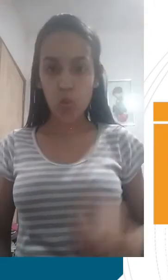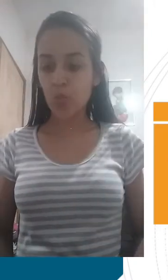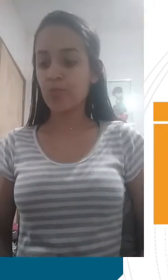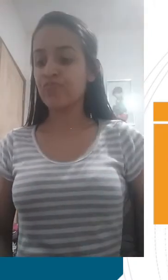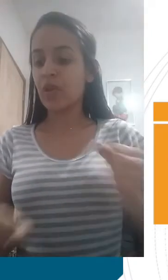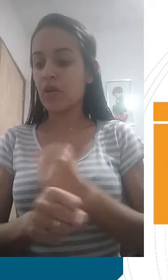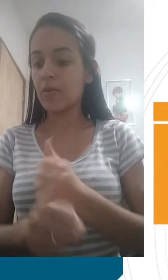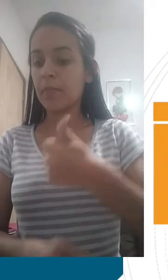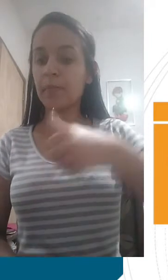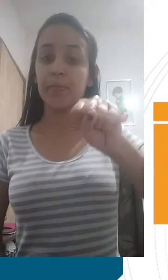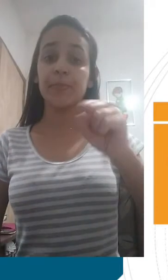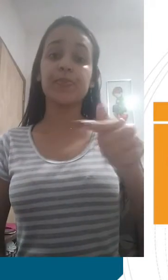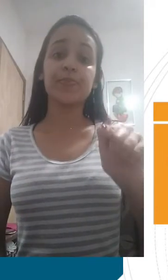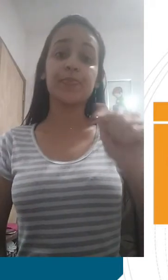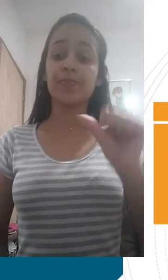Azevedo.